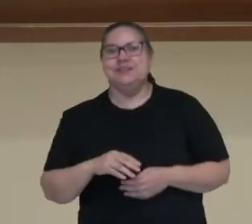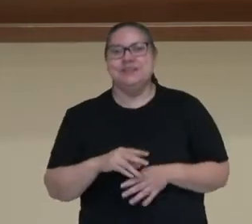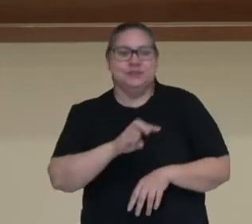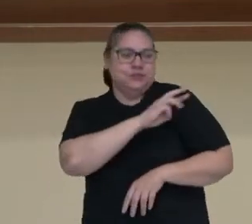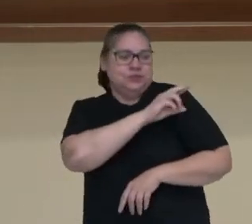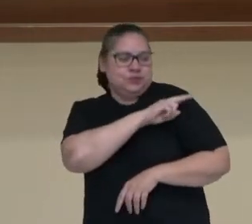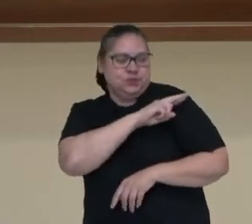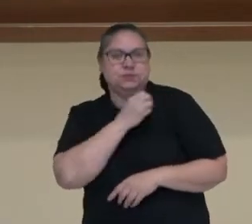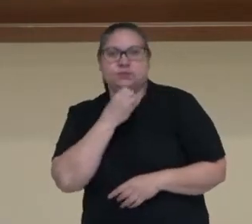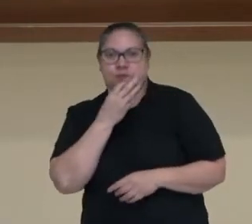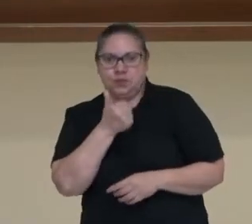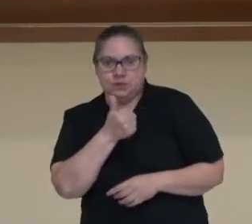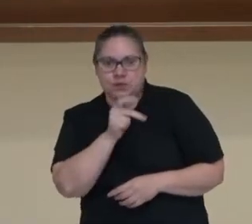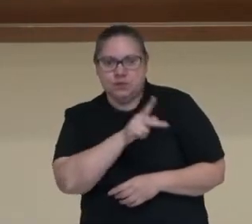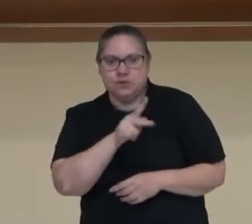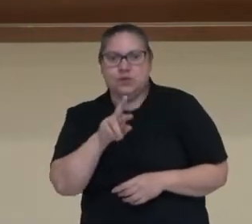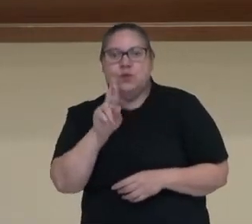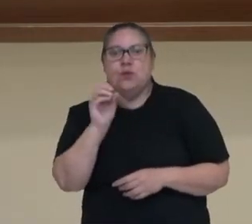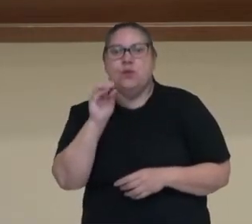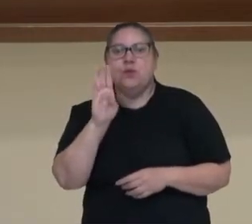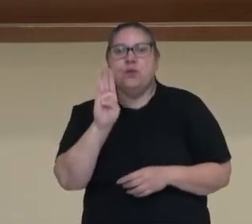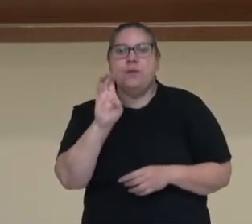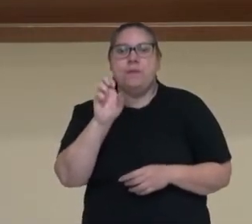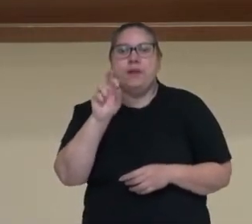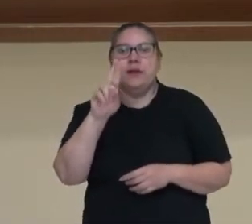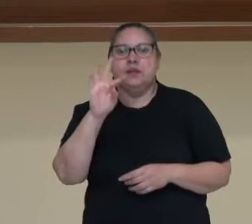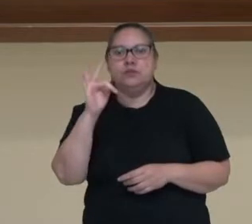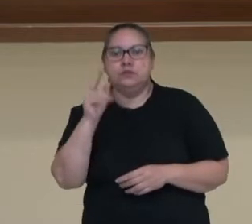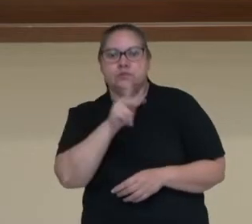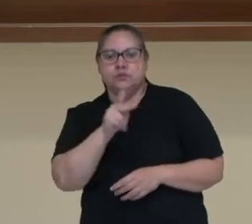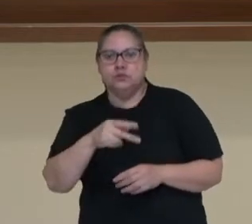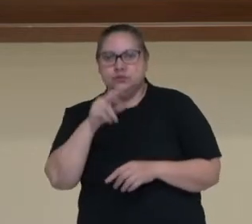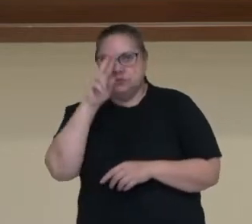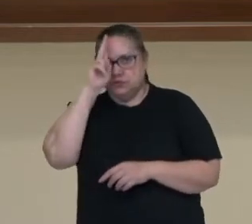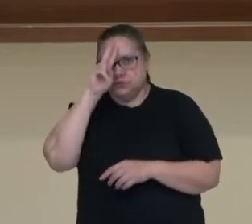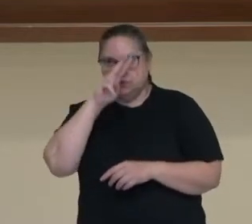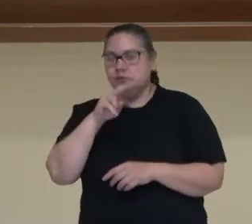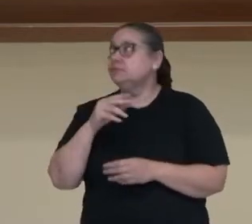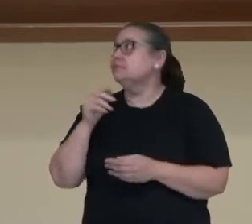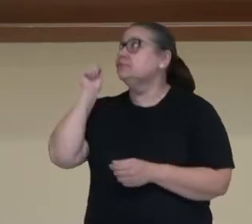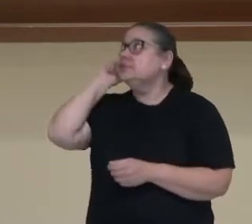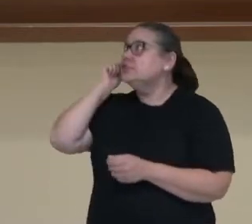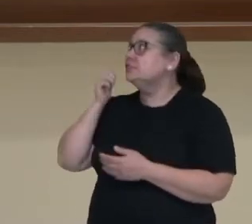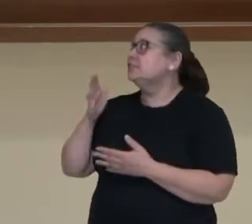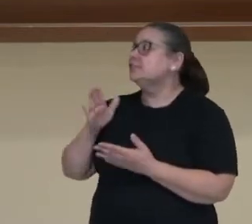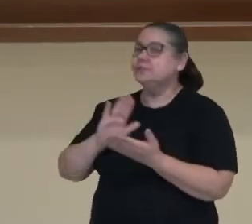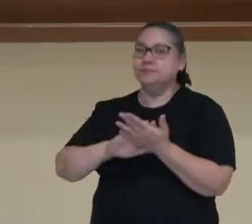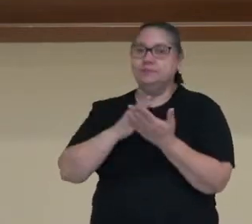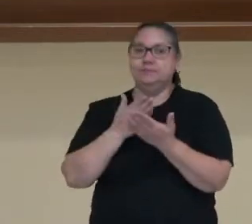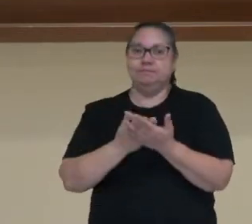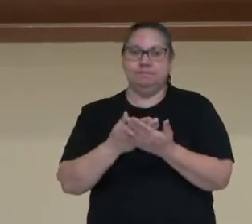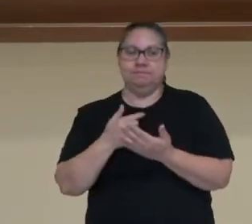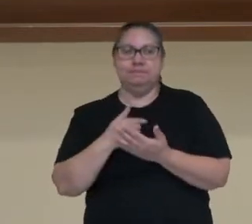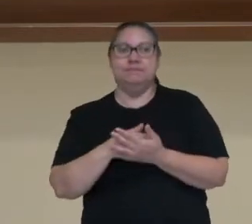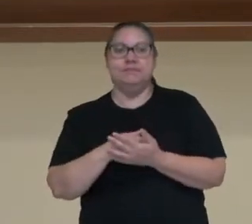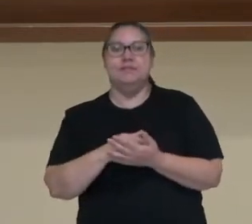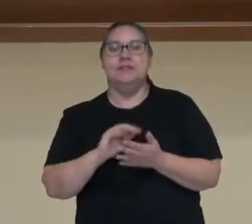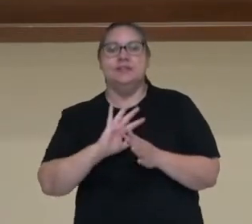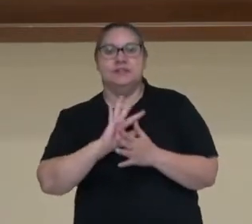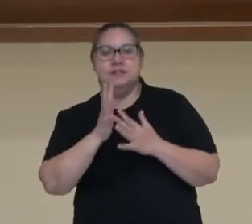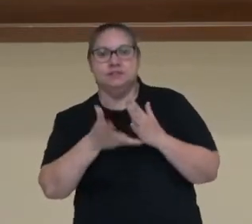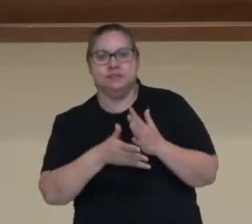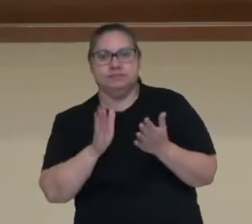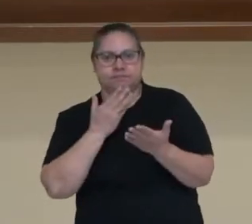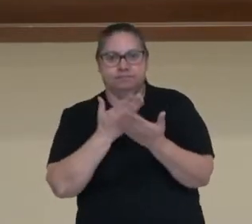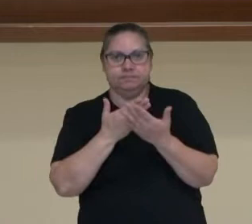da segunda série, tudo bem? Sou o professor Roberto Falcione, professor de História. Junto conosco, a professora Giza, fazendo a interpretação de Libras desta